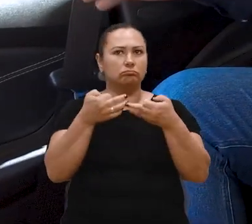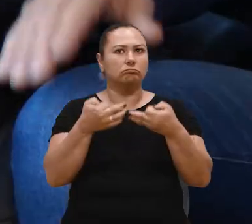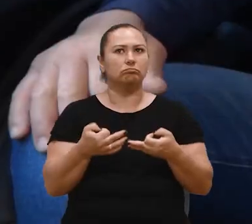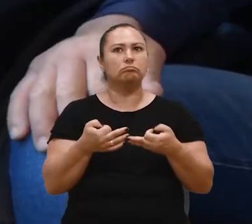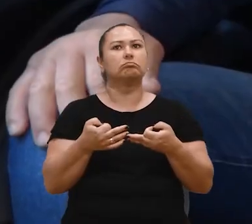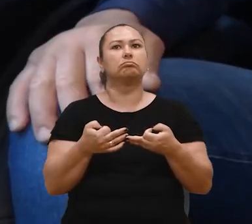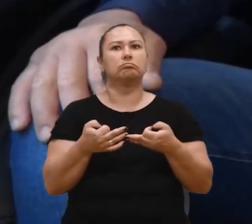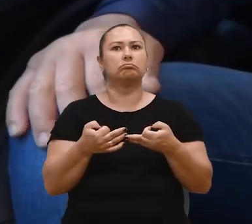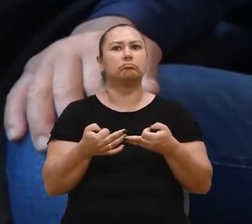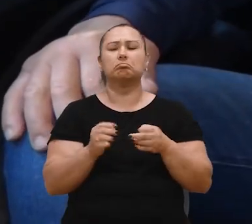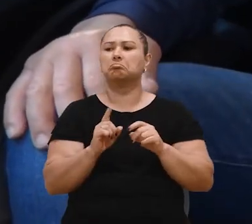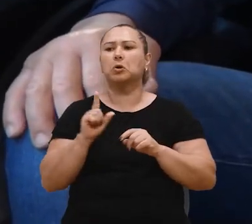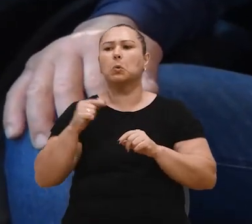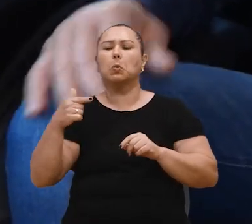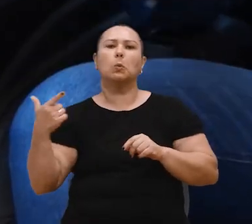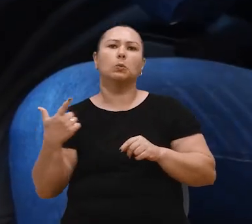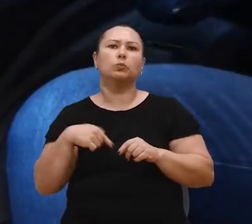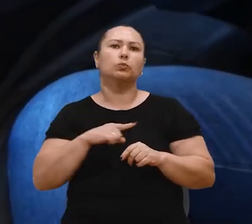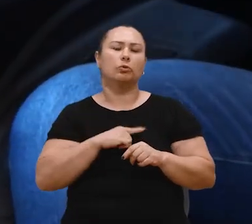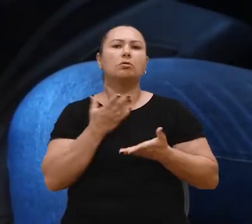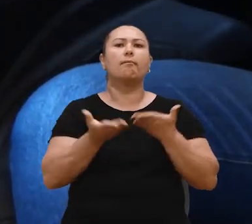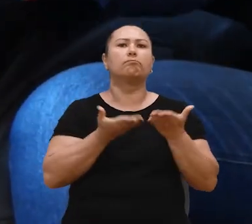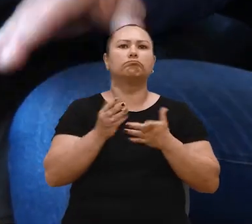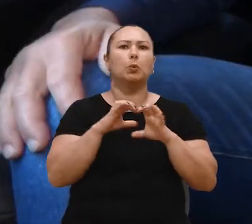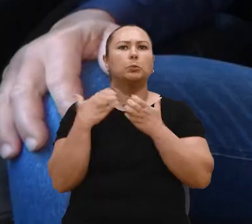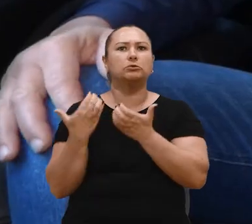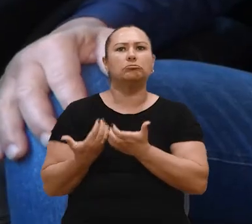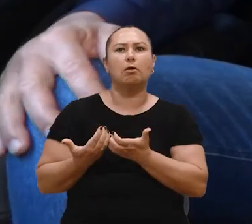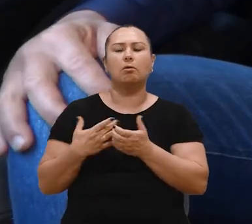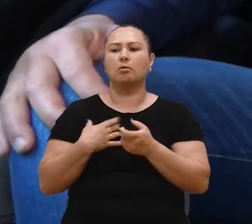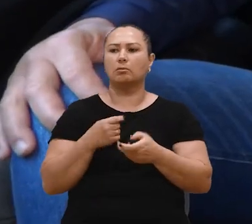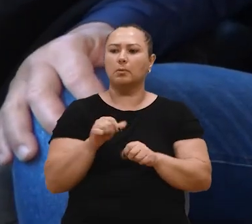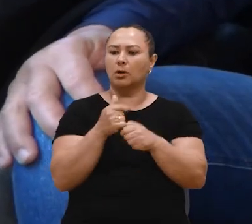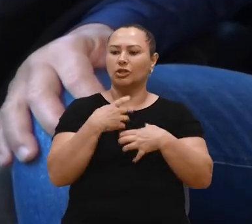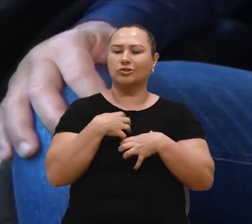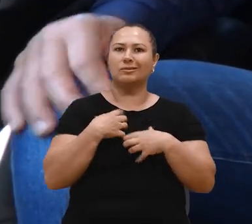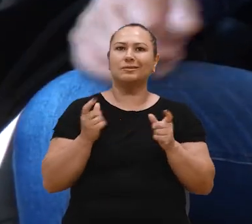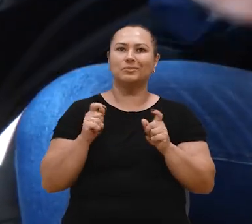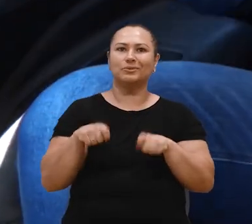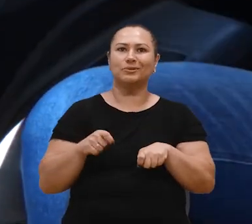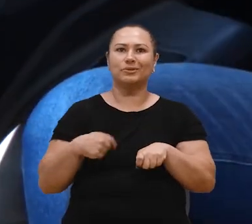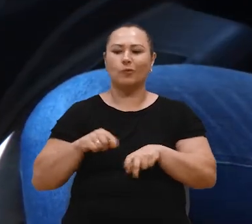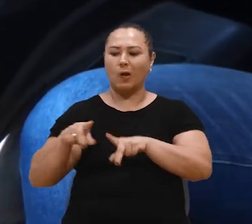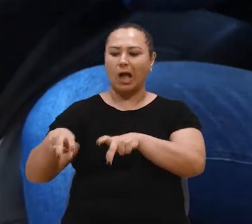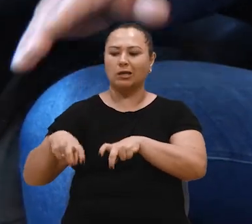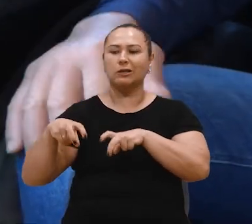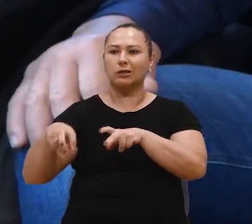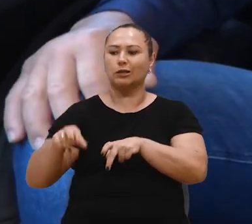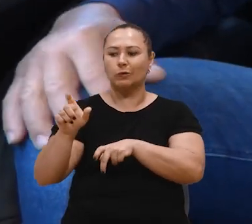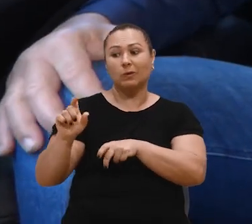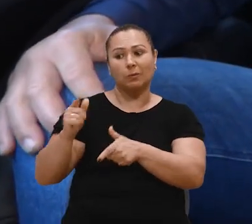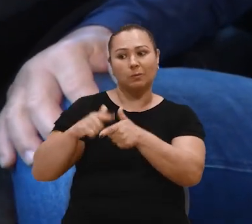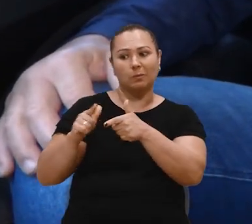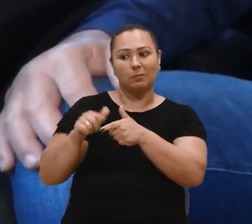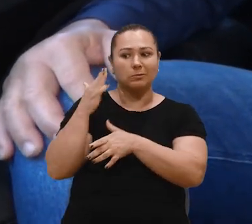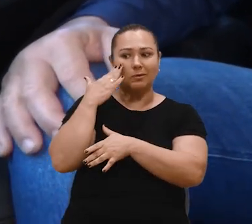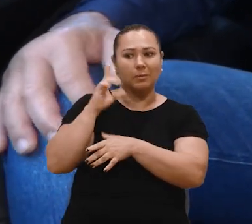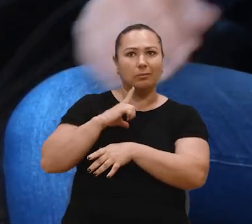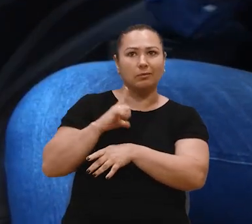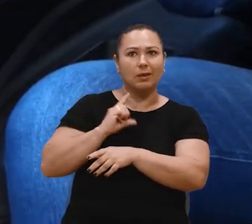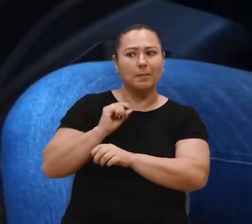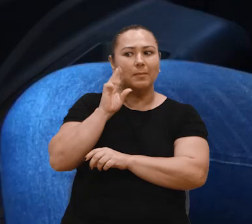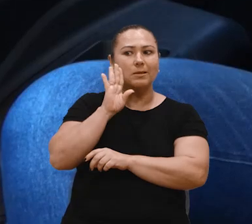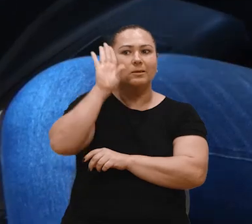contundente, né? E no restante a gente tem atendido as comunidades da melhor maneira possível, o agricultor com os problemas